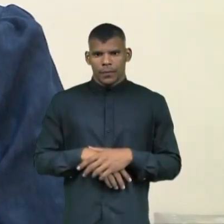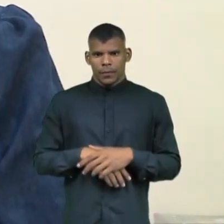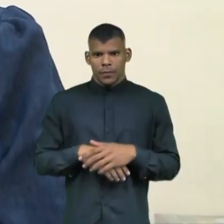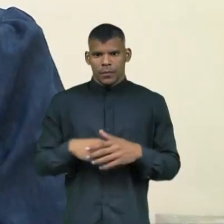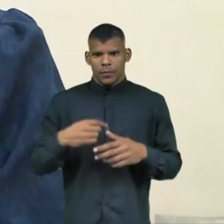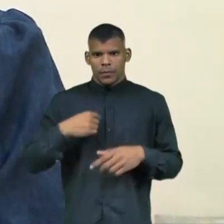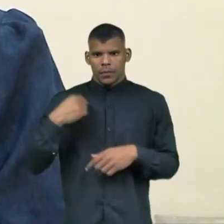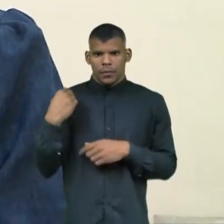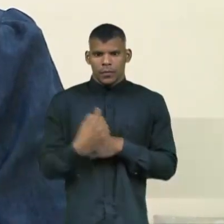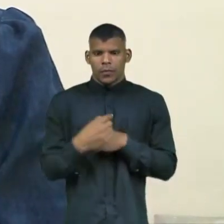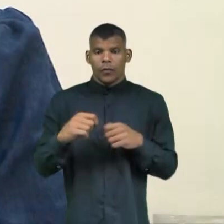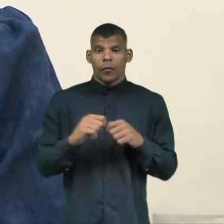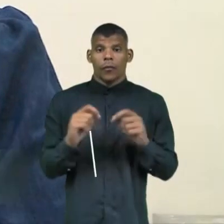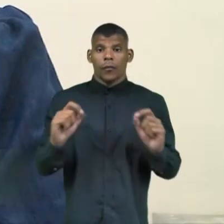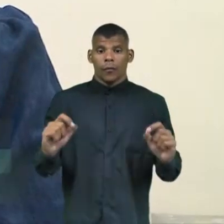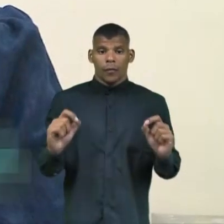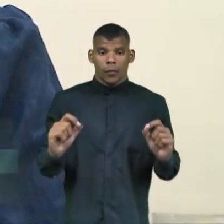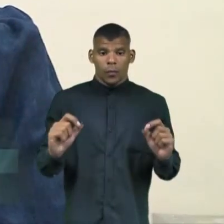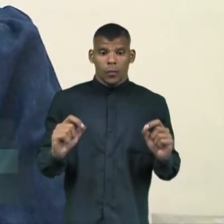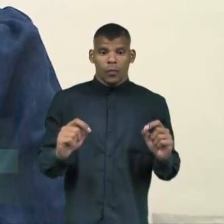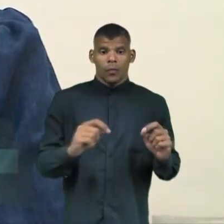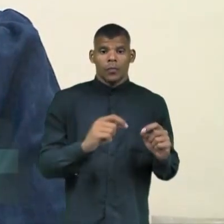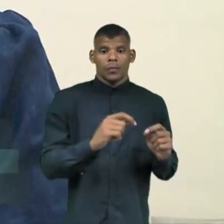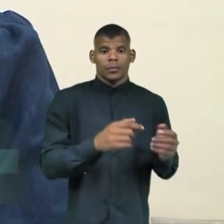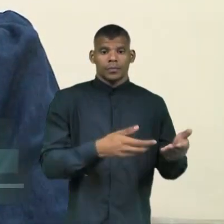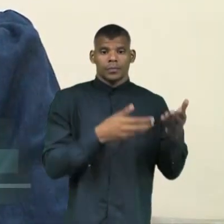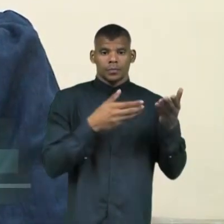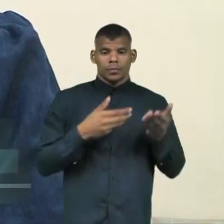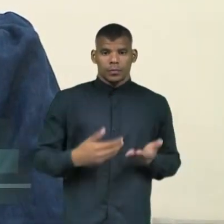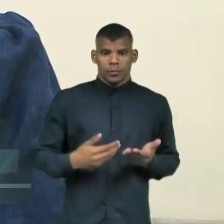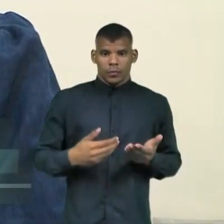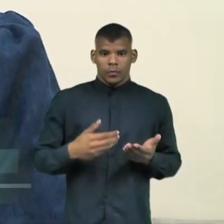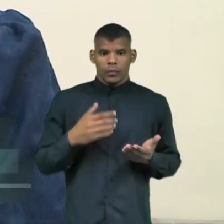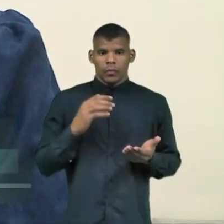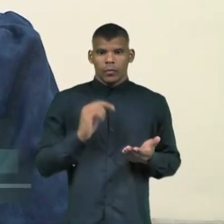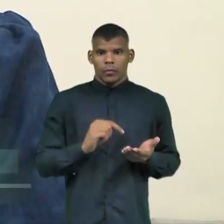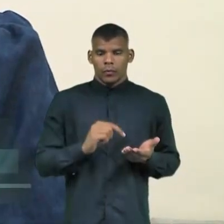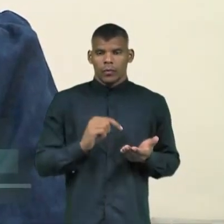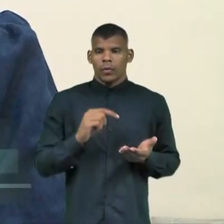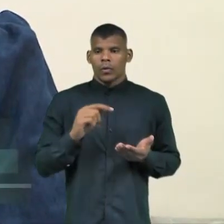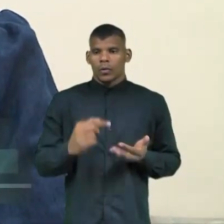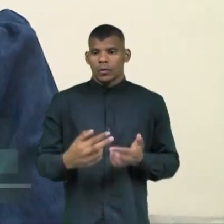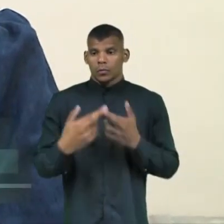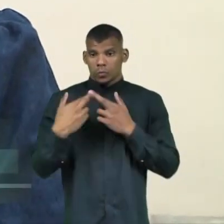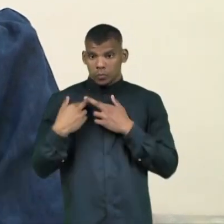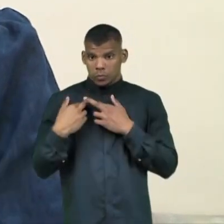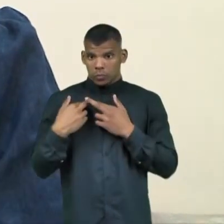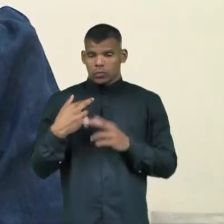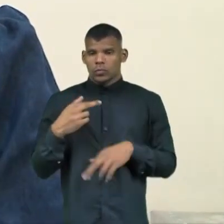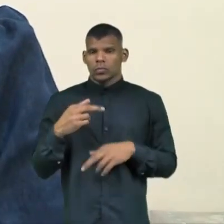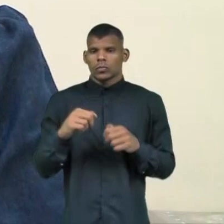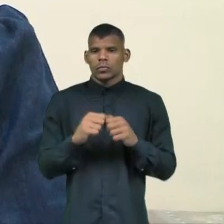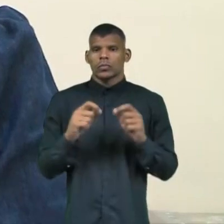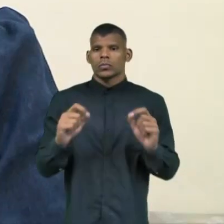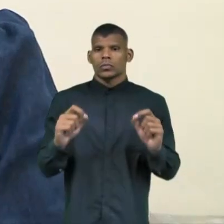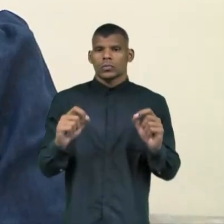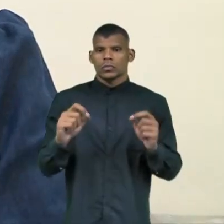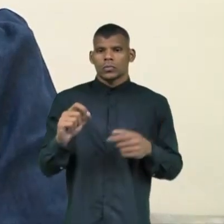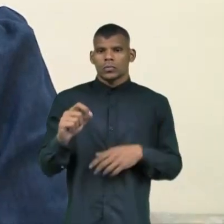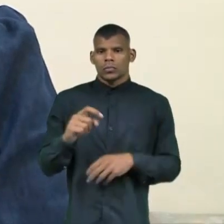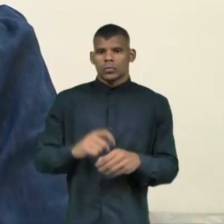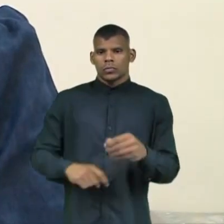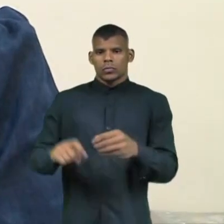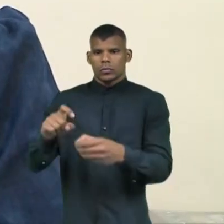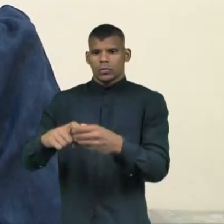demanda, encaminhar aquela demanda para o setor responsável e, ao receber o retorno do